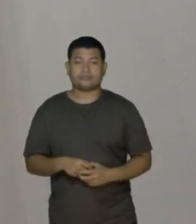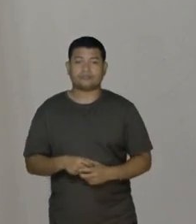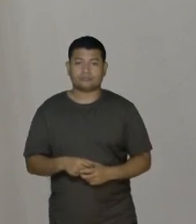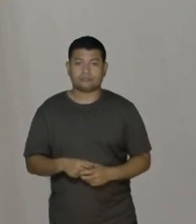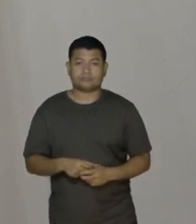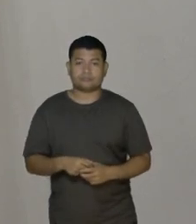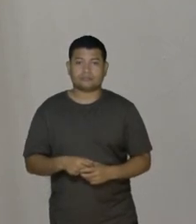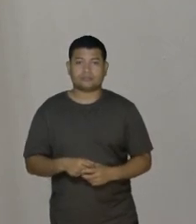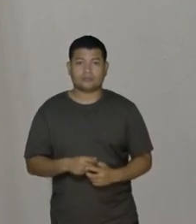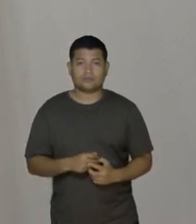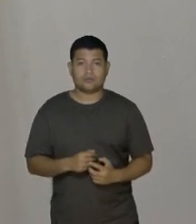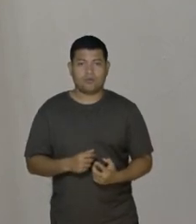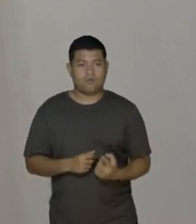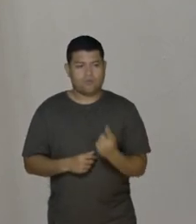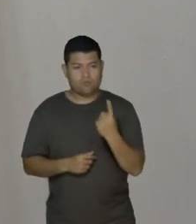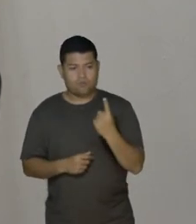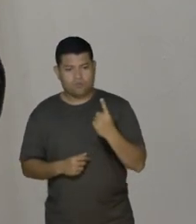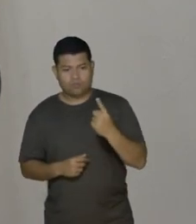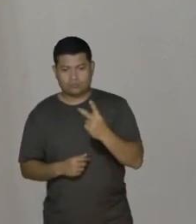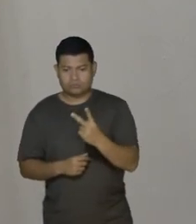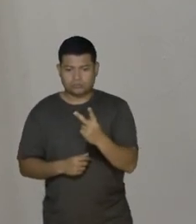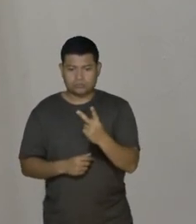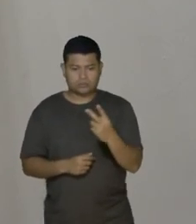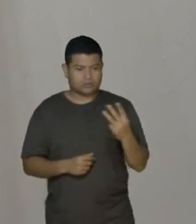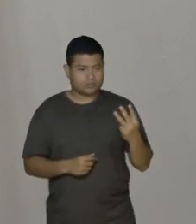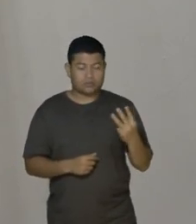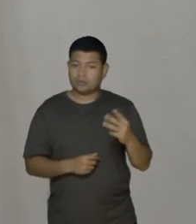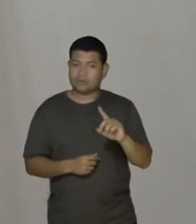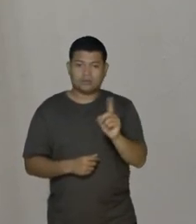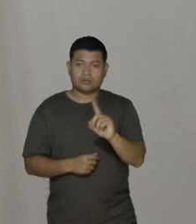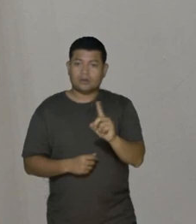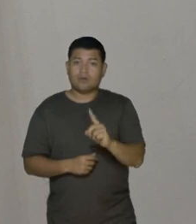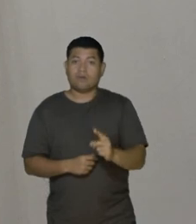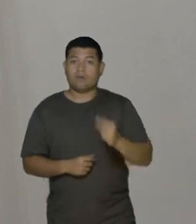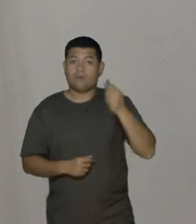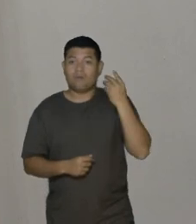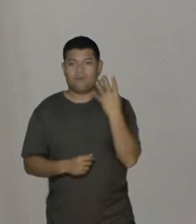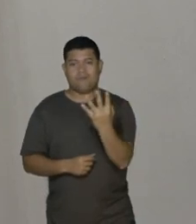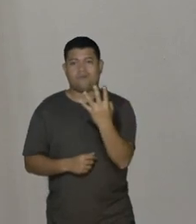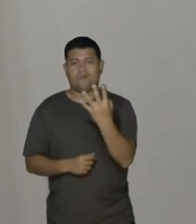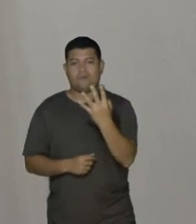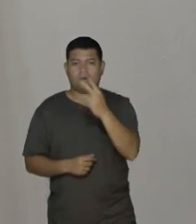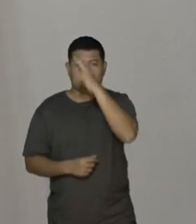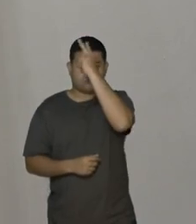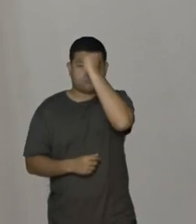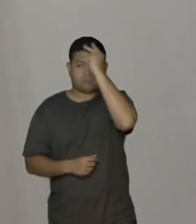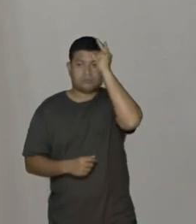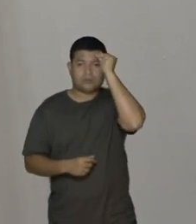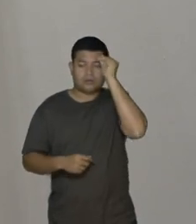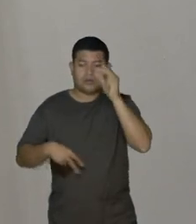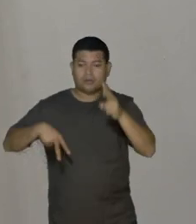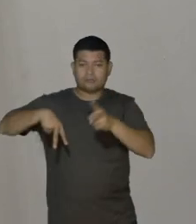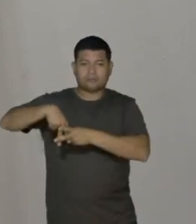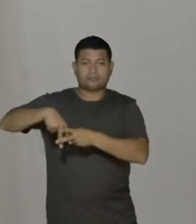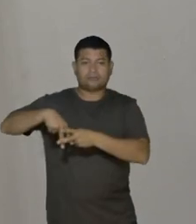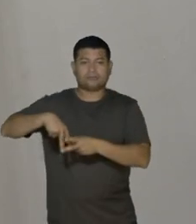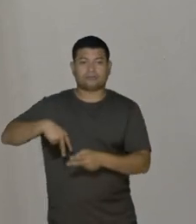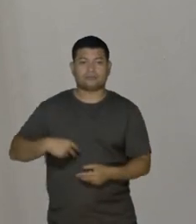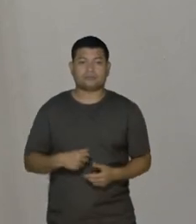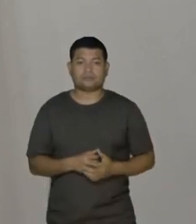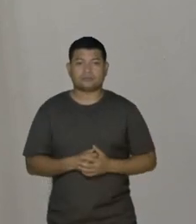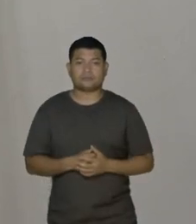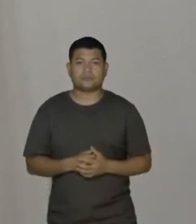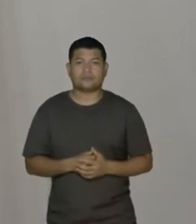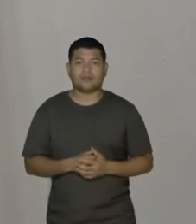Não um, não dois, não três, mas 4 prefeitos presos por uma